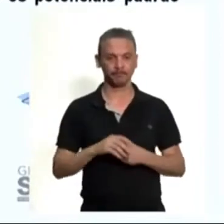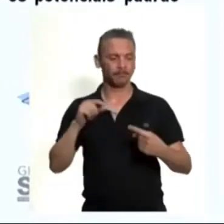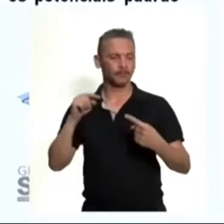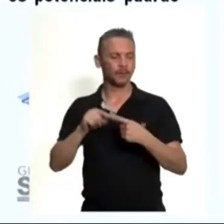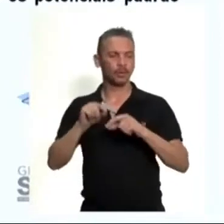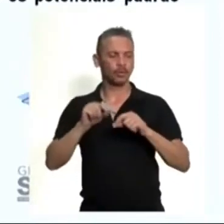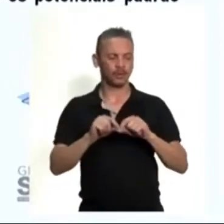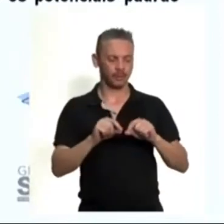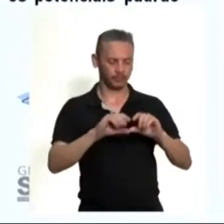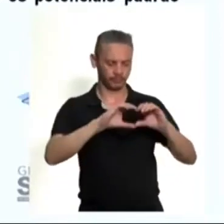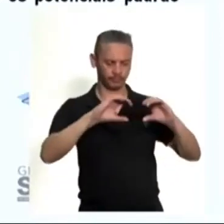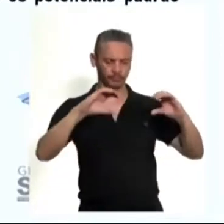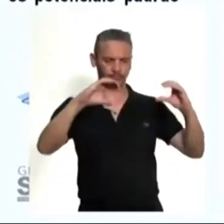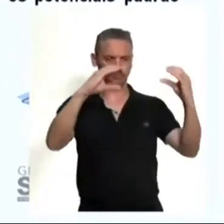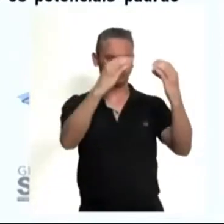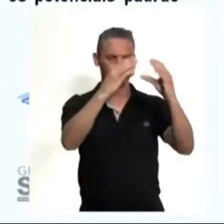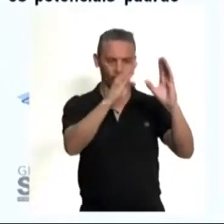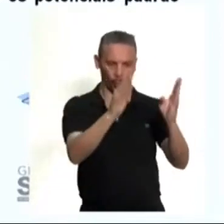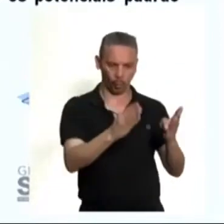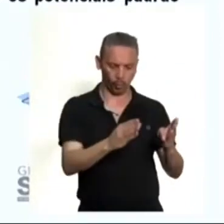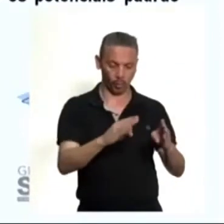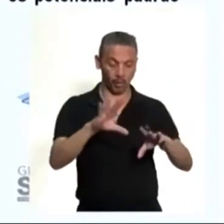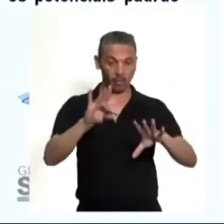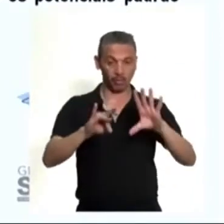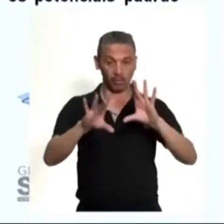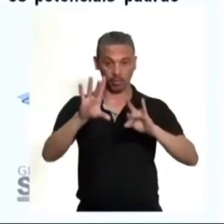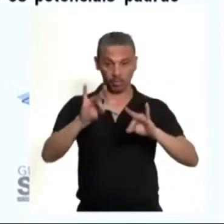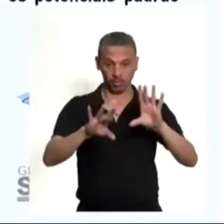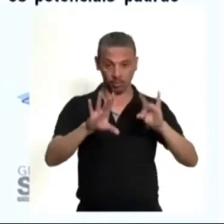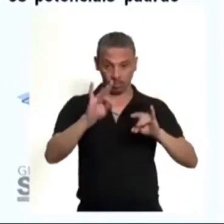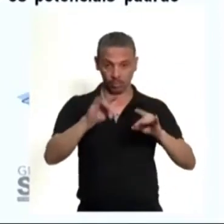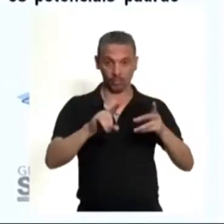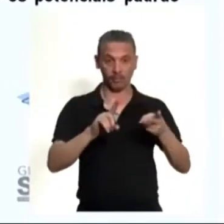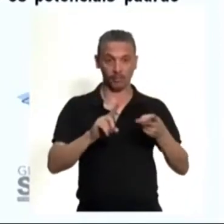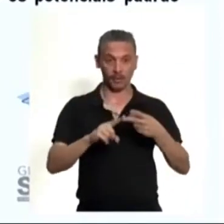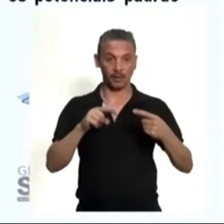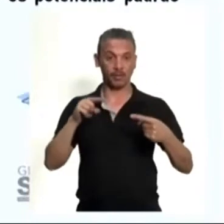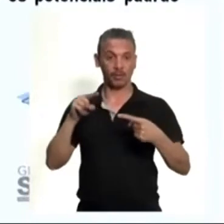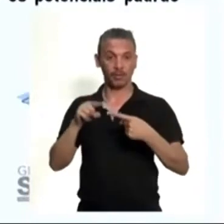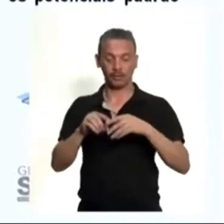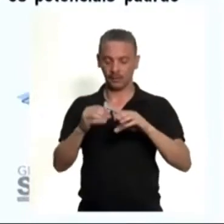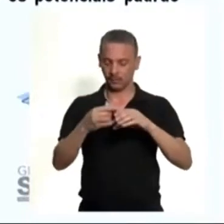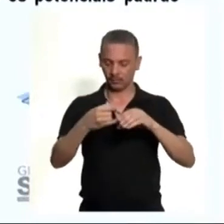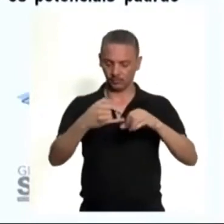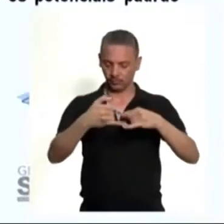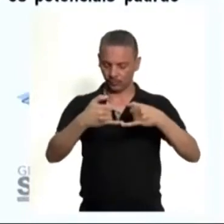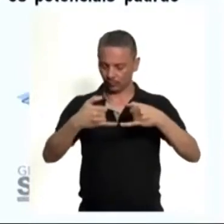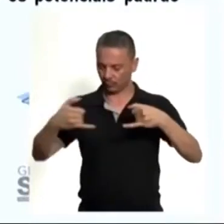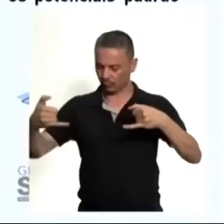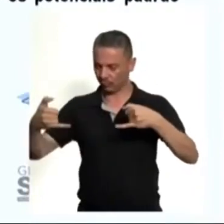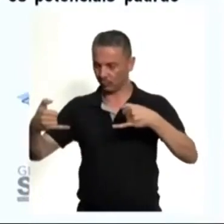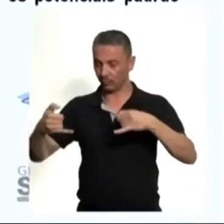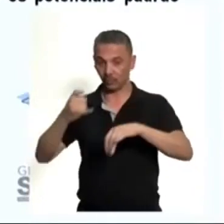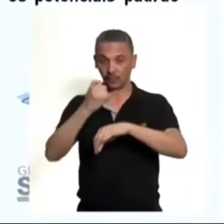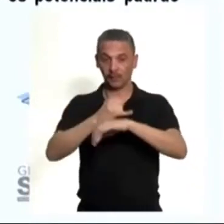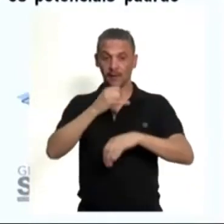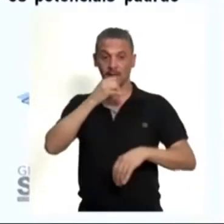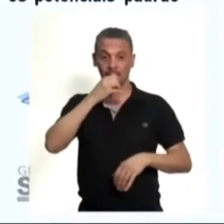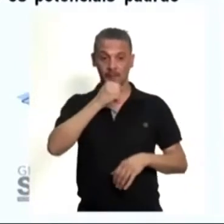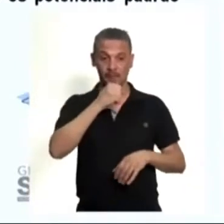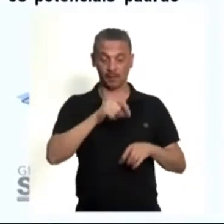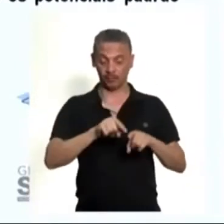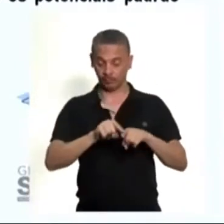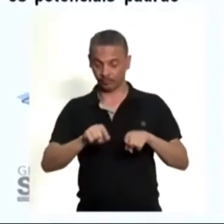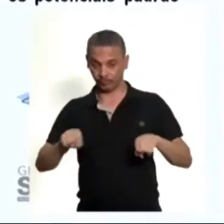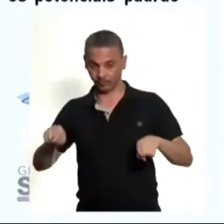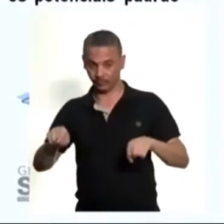constituída de um pequeno vaso de barro, argila, no qual foram instalados um tubo de cobre, olha que interessante, gente, uma barra